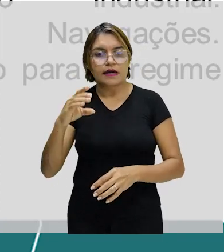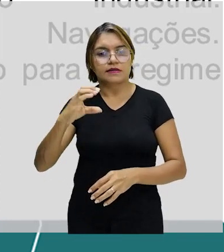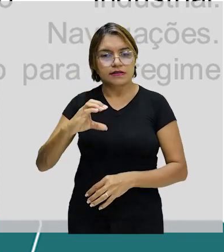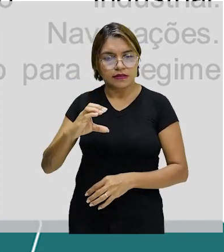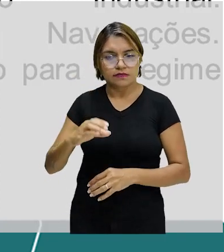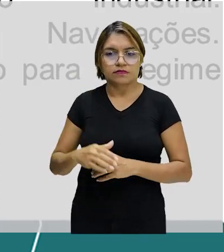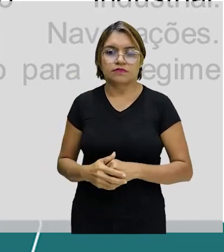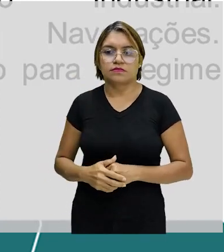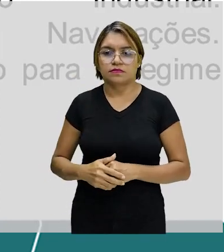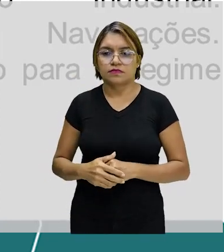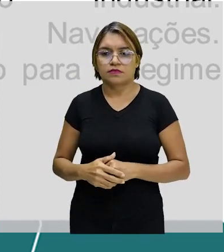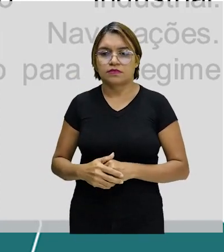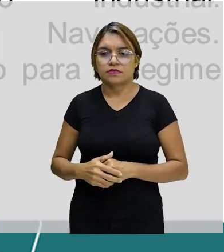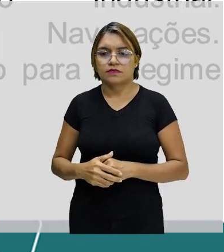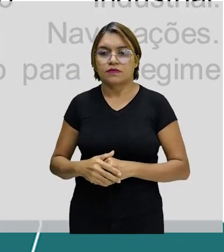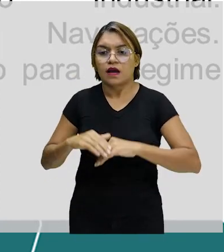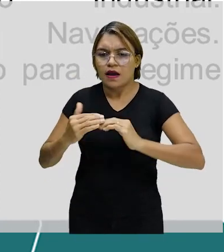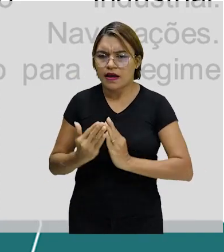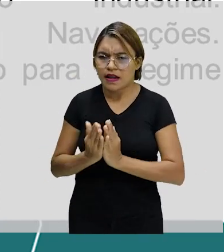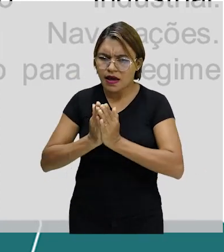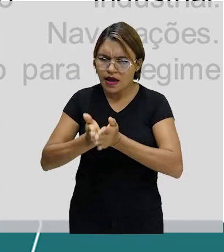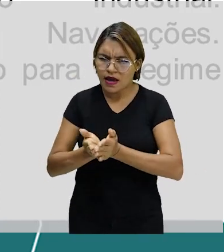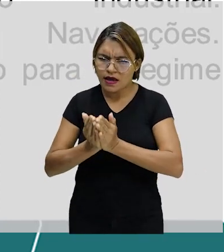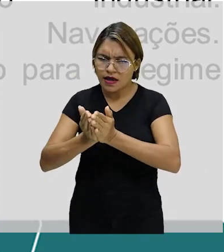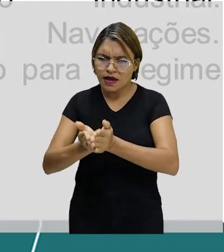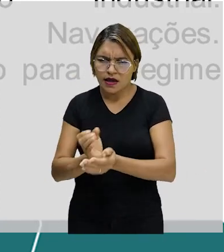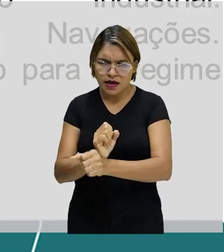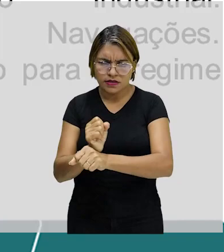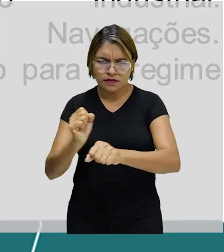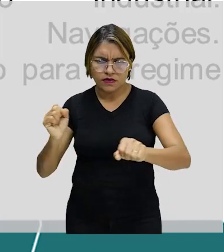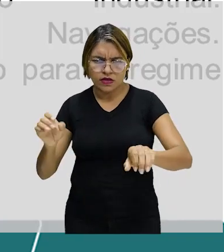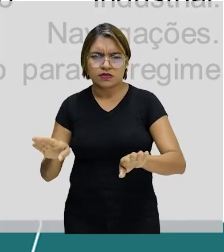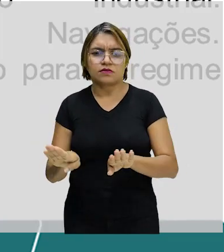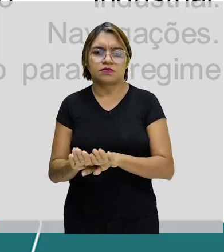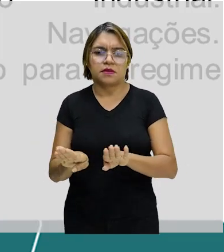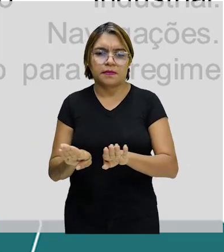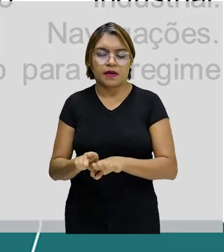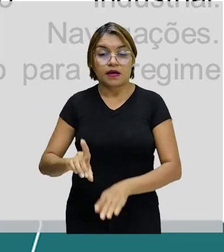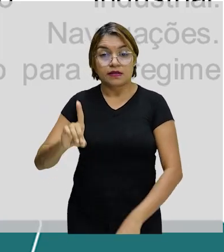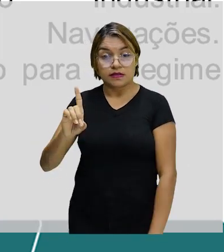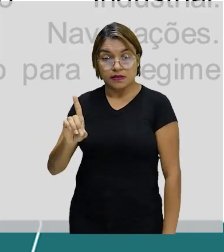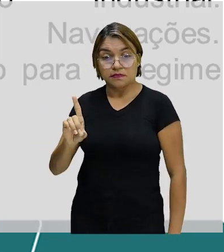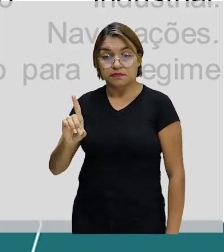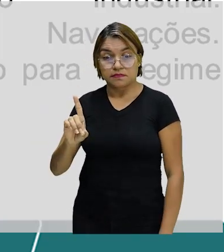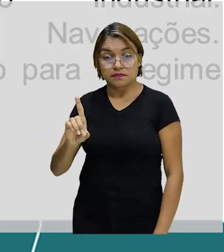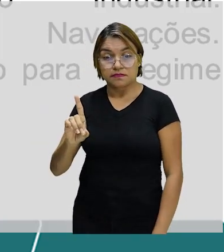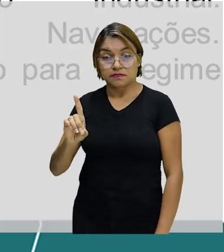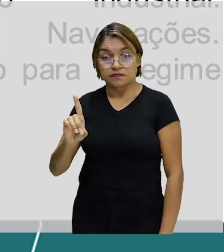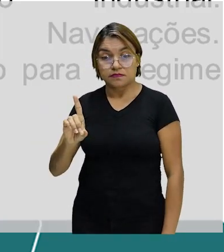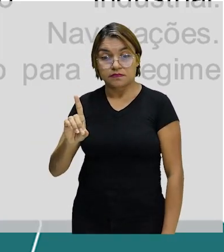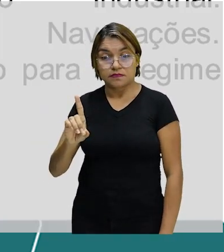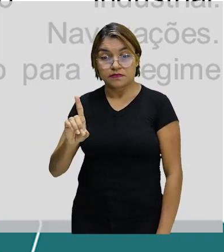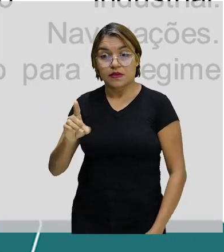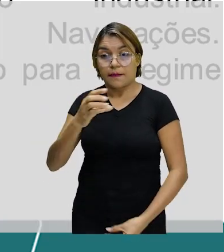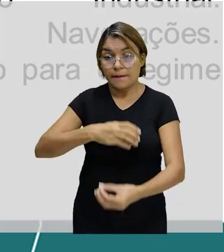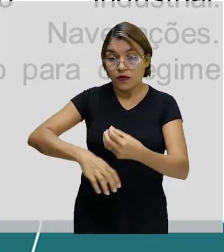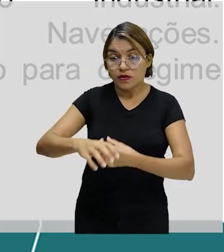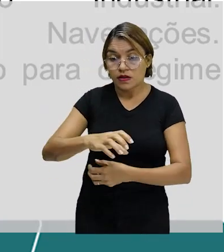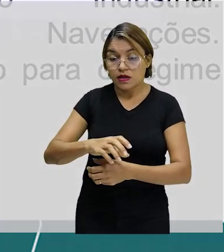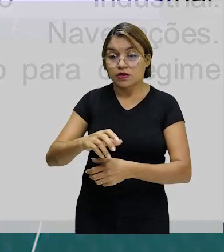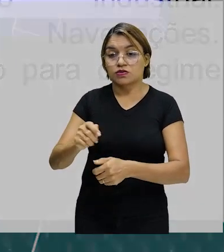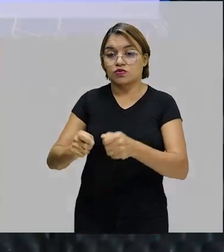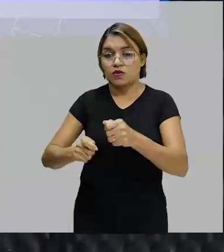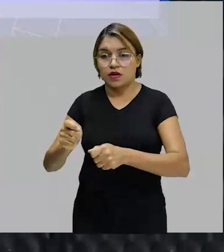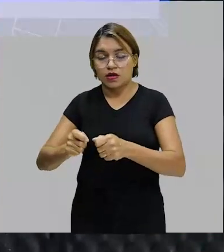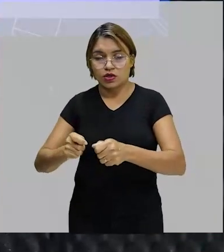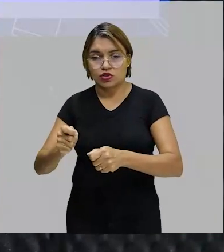navegações. Letra D. Teve início durante a transição do regime monárquico para o republicano. Letra E. Teve início em meio